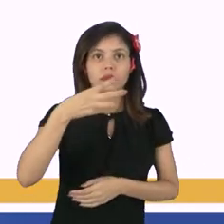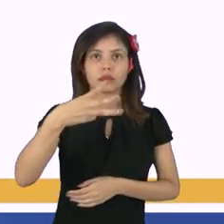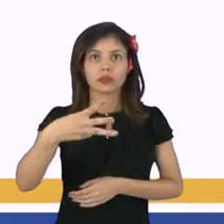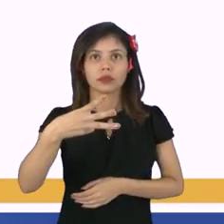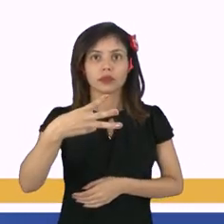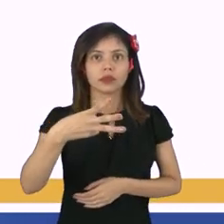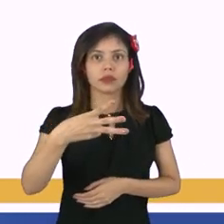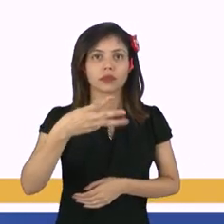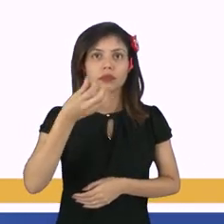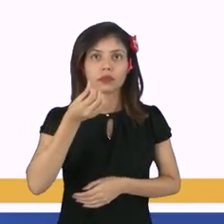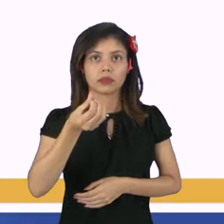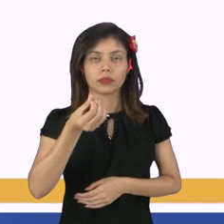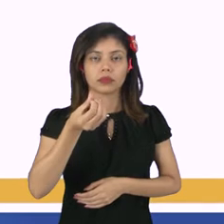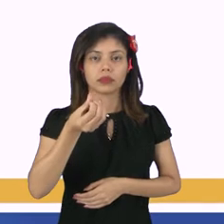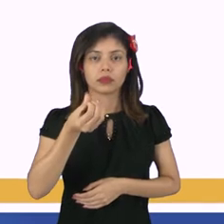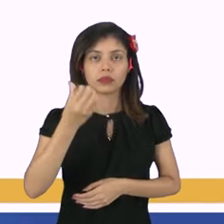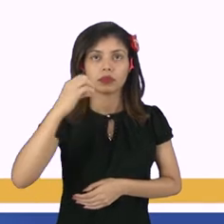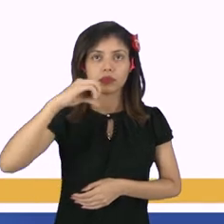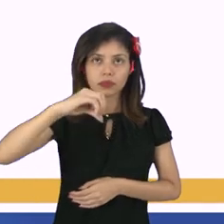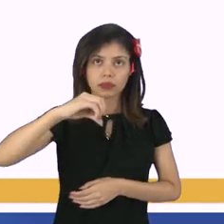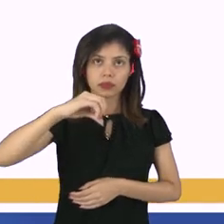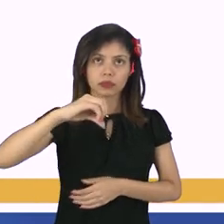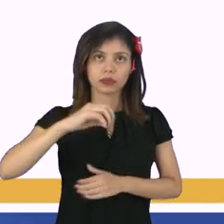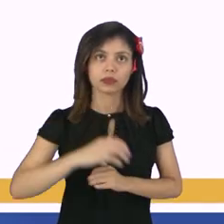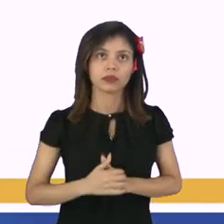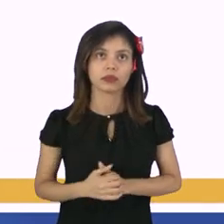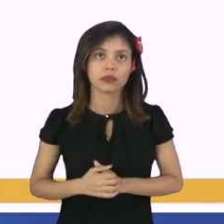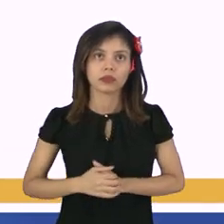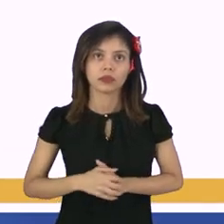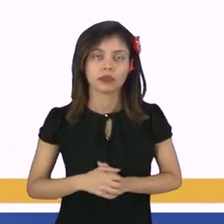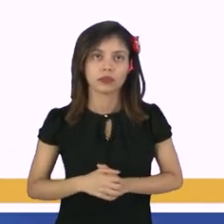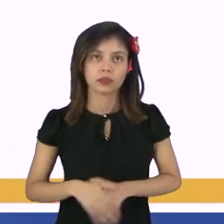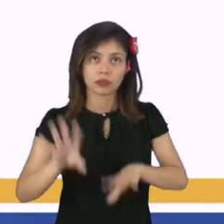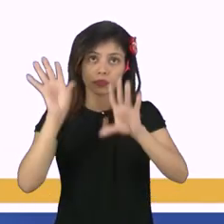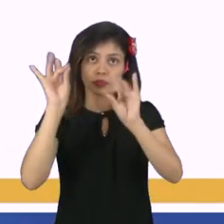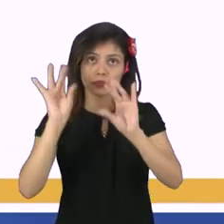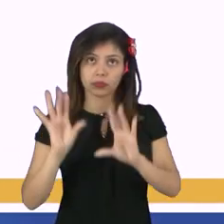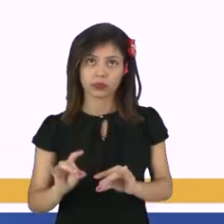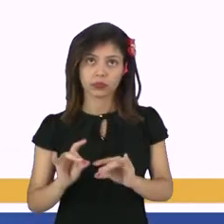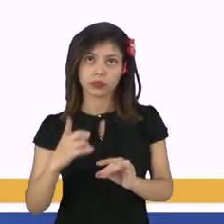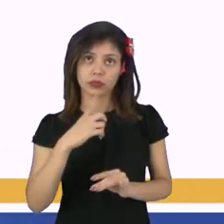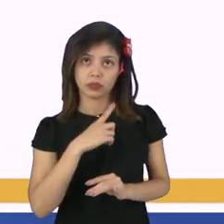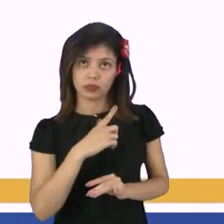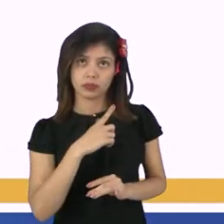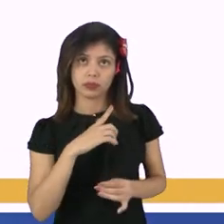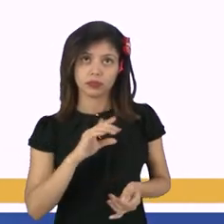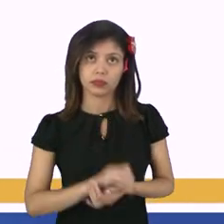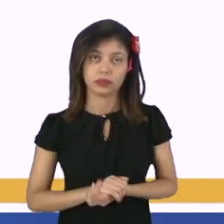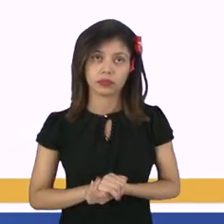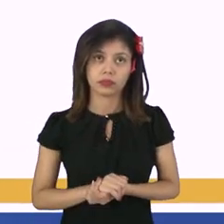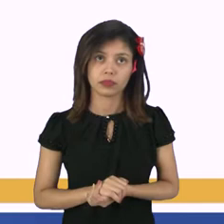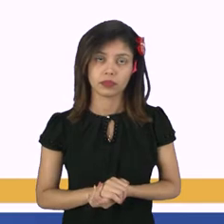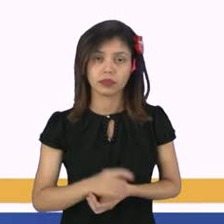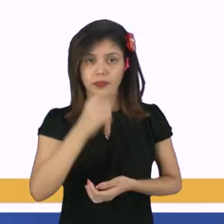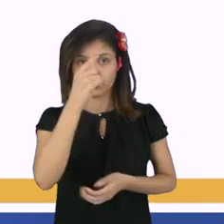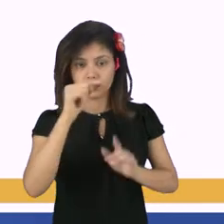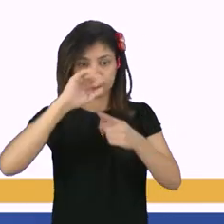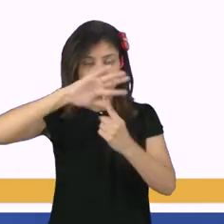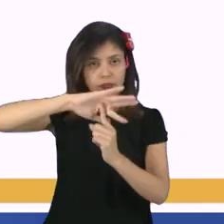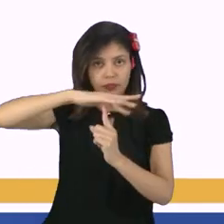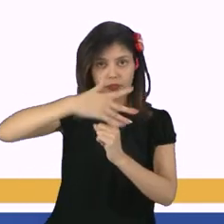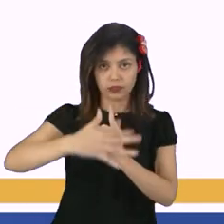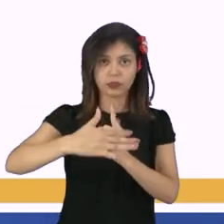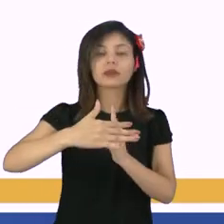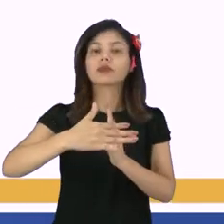imagens 2 3 6 e 9 porque cada uma delas nós temos fácil sempre